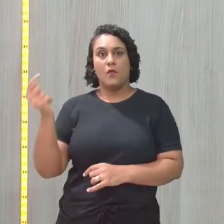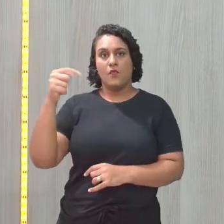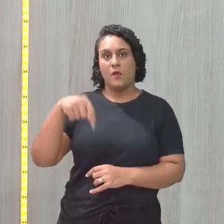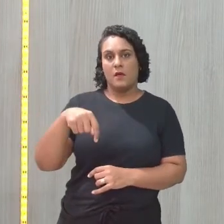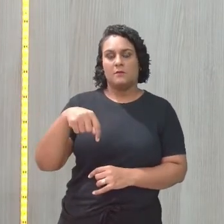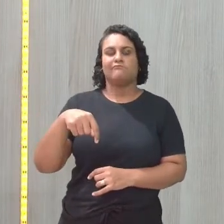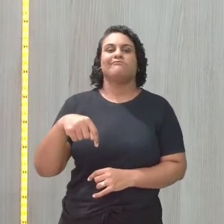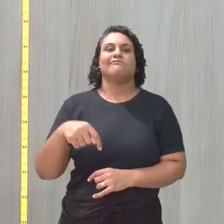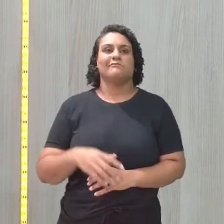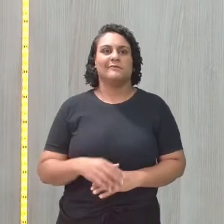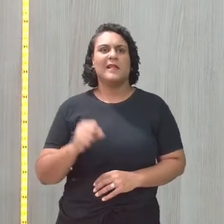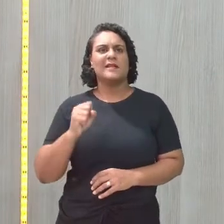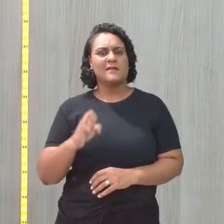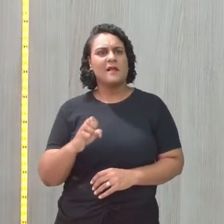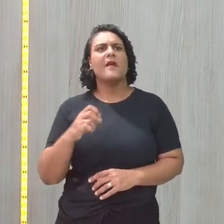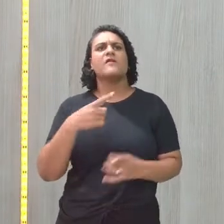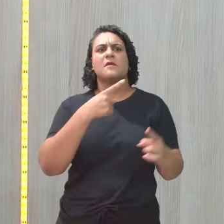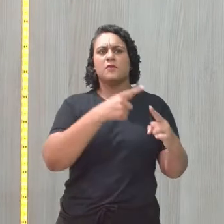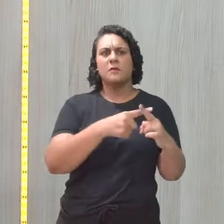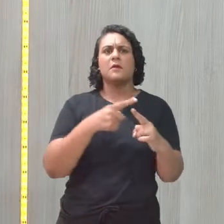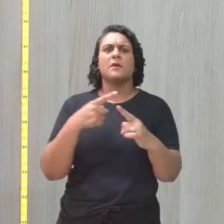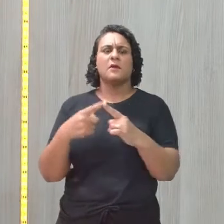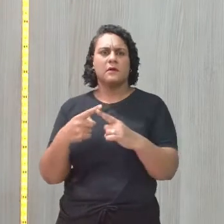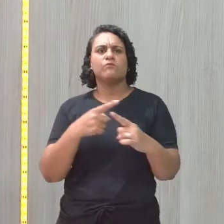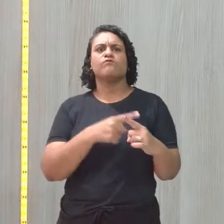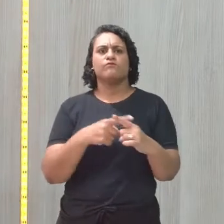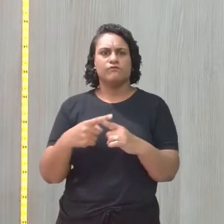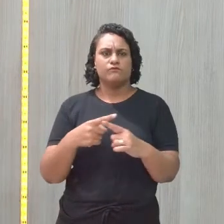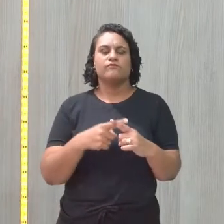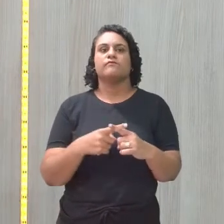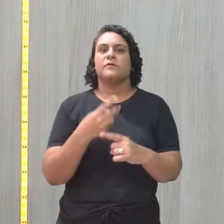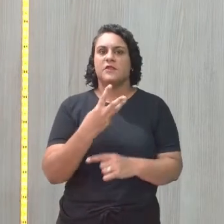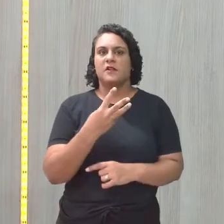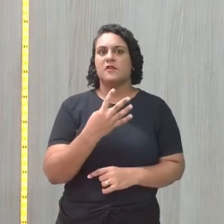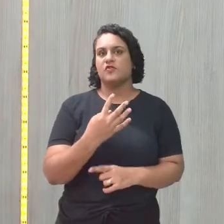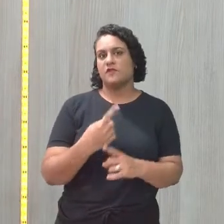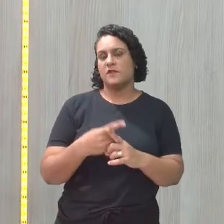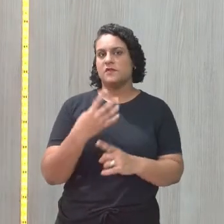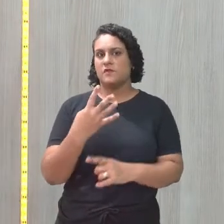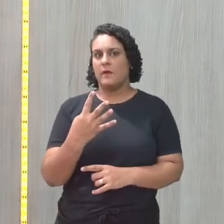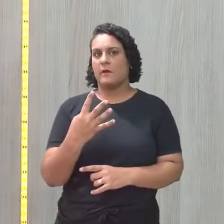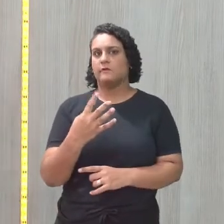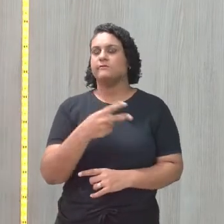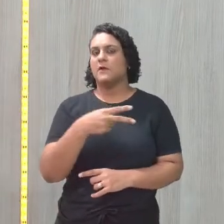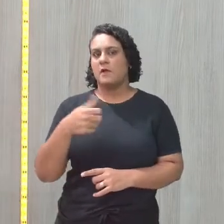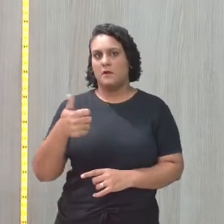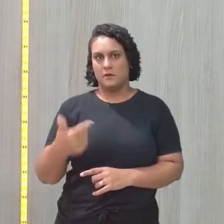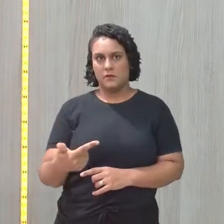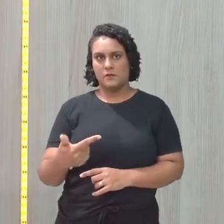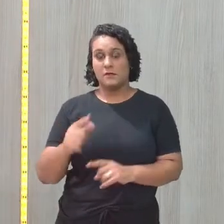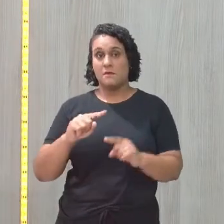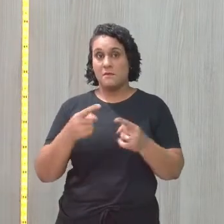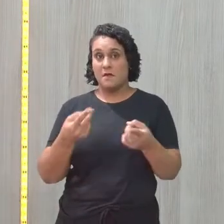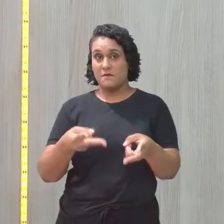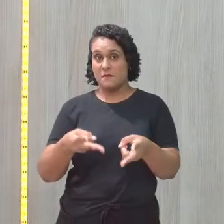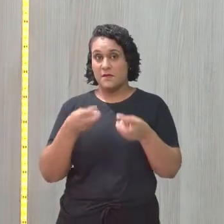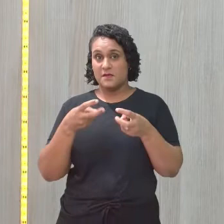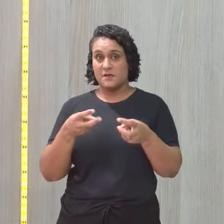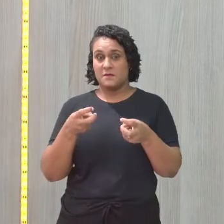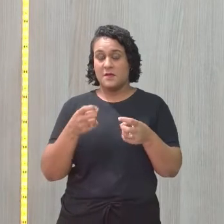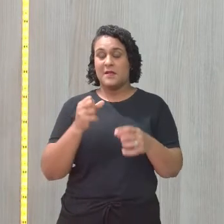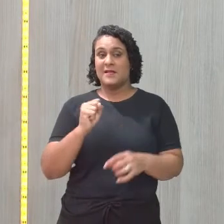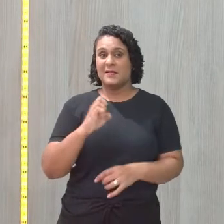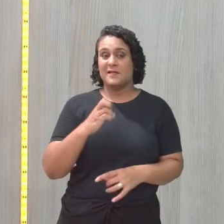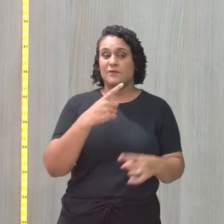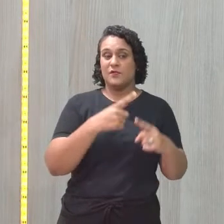6. Se você multiplica 3 vezes 4, também dá igual a 12, certo? Mas pode notar que, quando você multiplica o 2